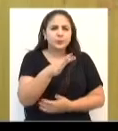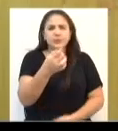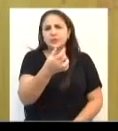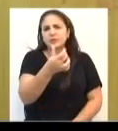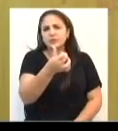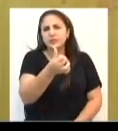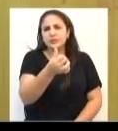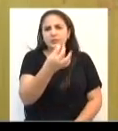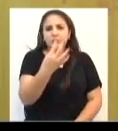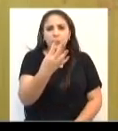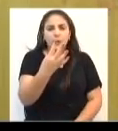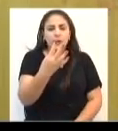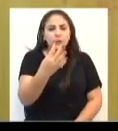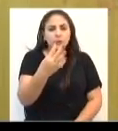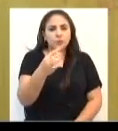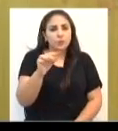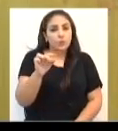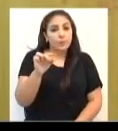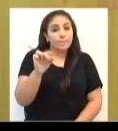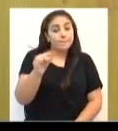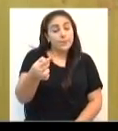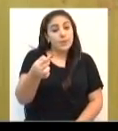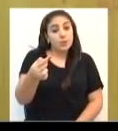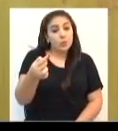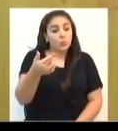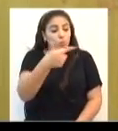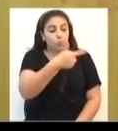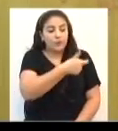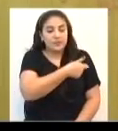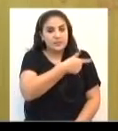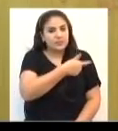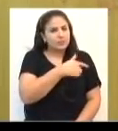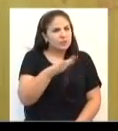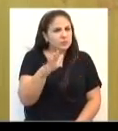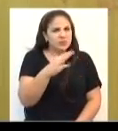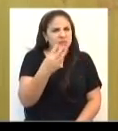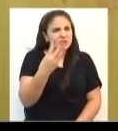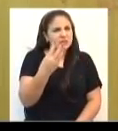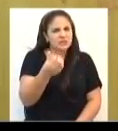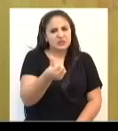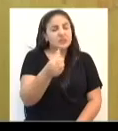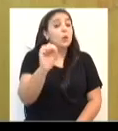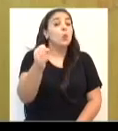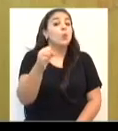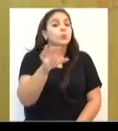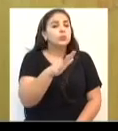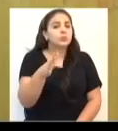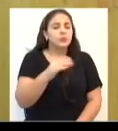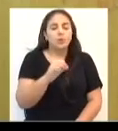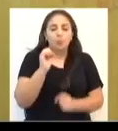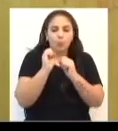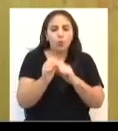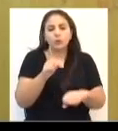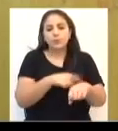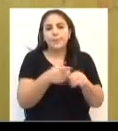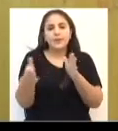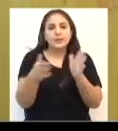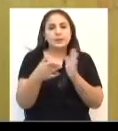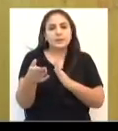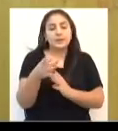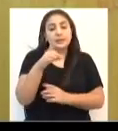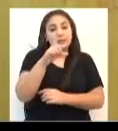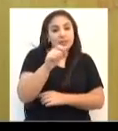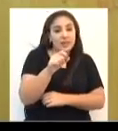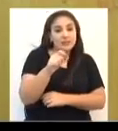de 64 a 68 mil doses, né? Então, a campanha deve durar até mais ou menos 10, 15